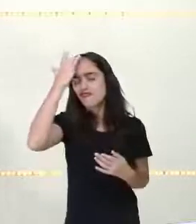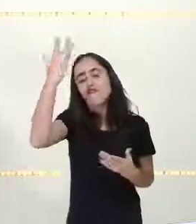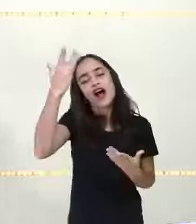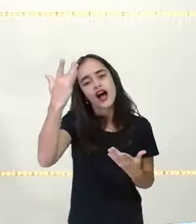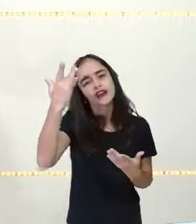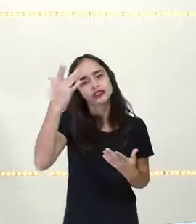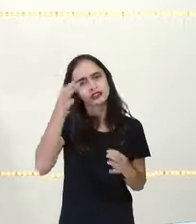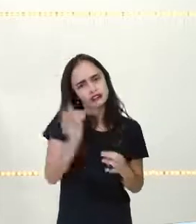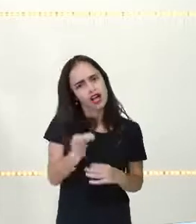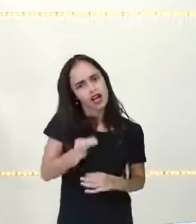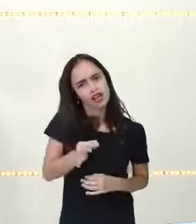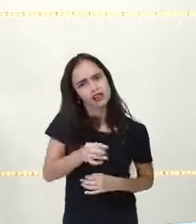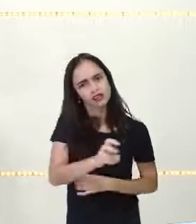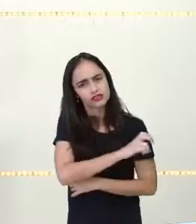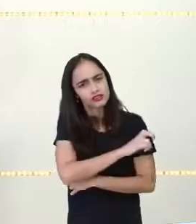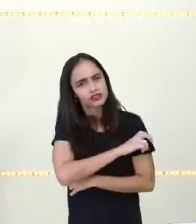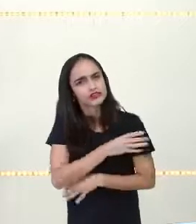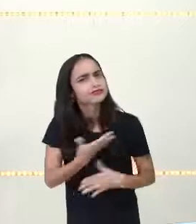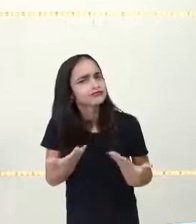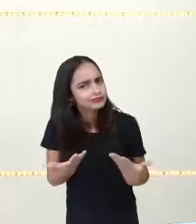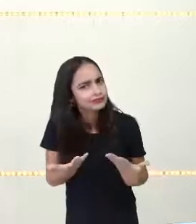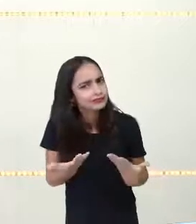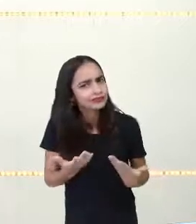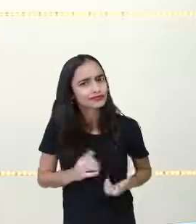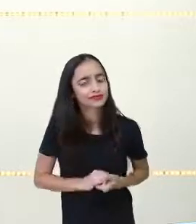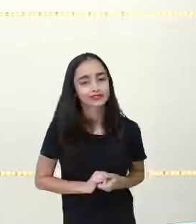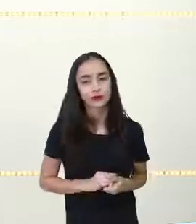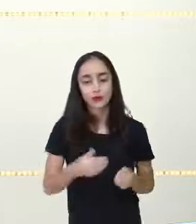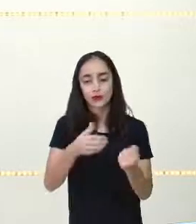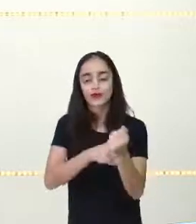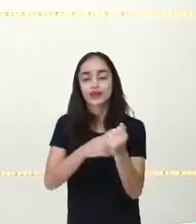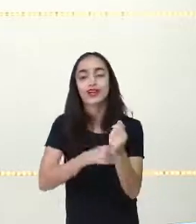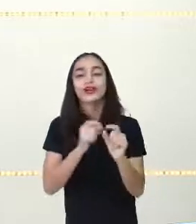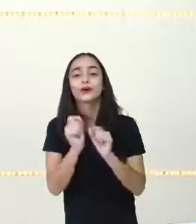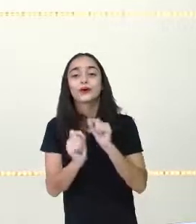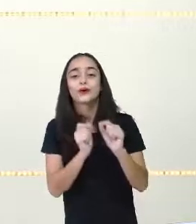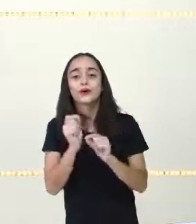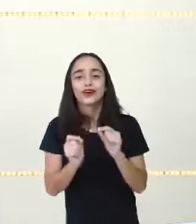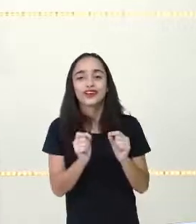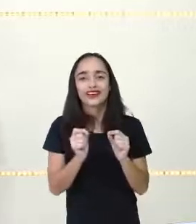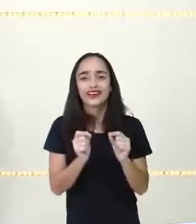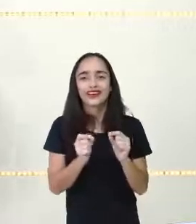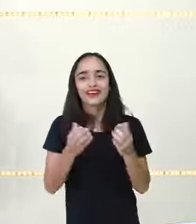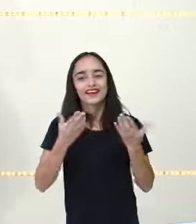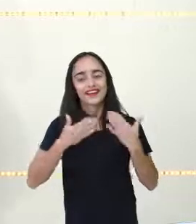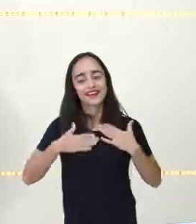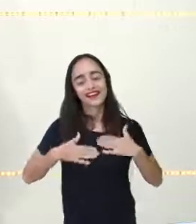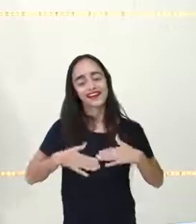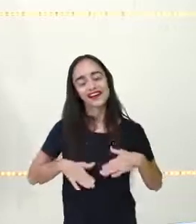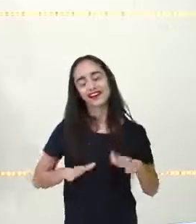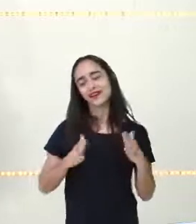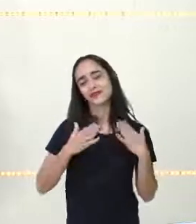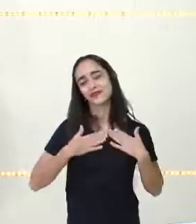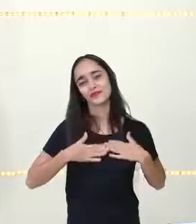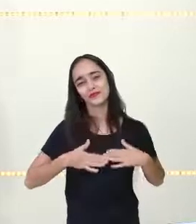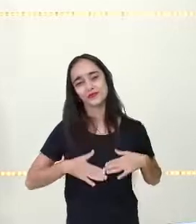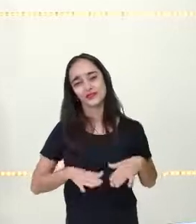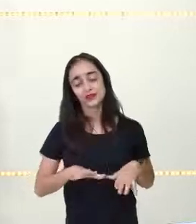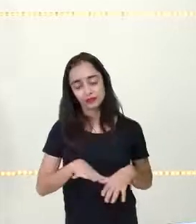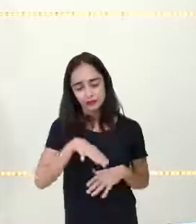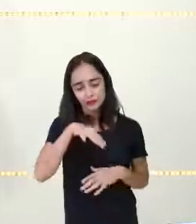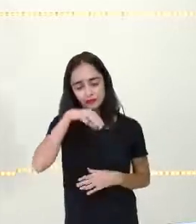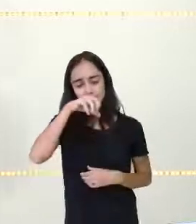de Sete Cabeças então o segredo é fica calmo respira pensa assim eu